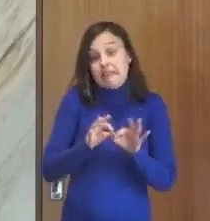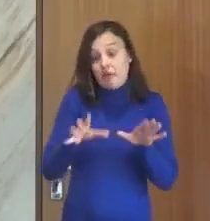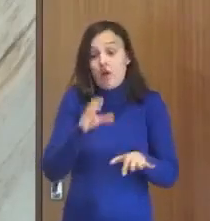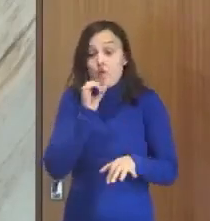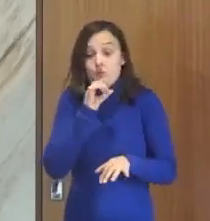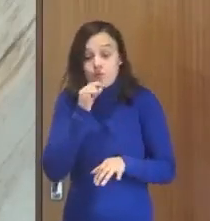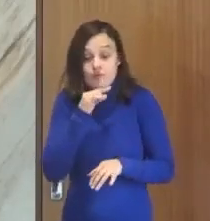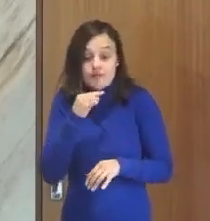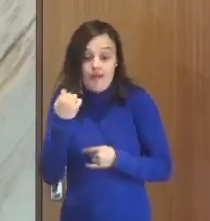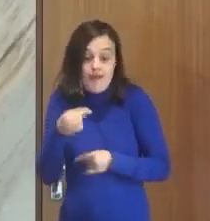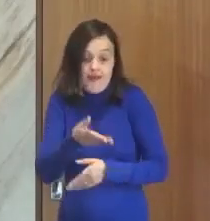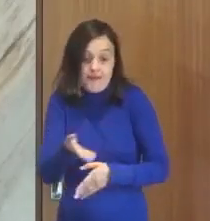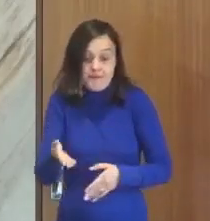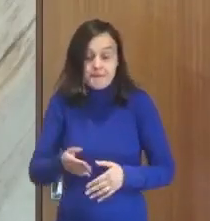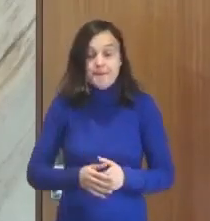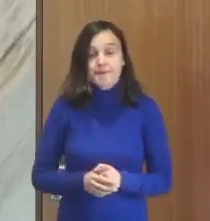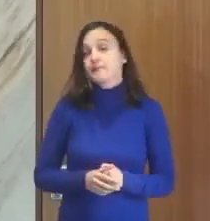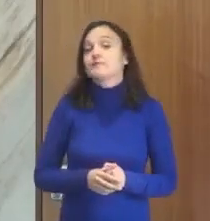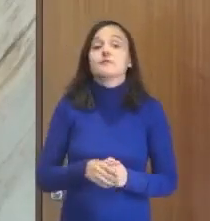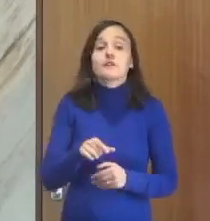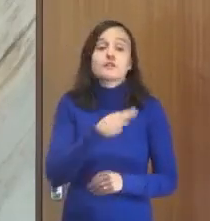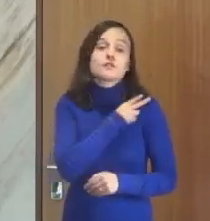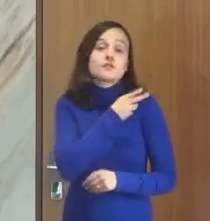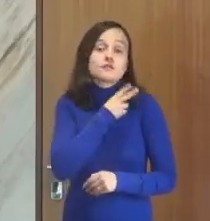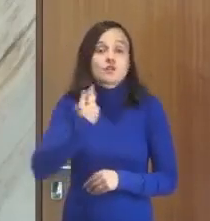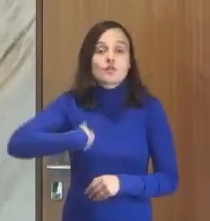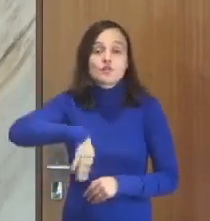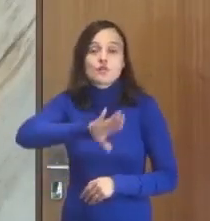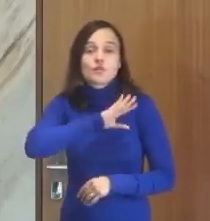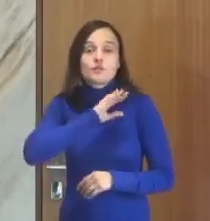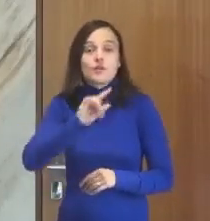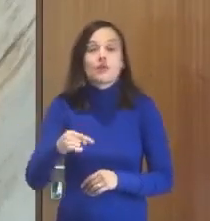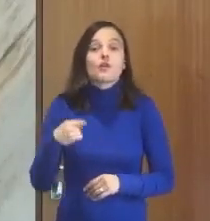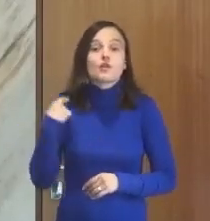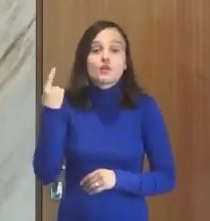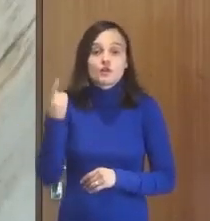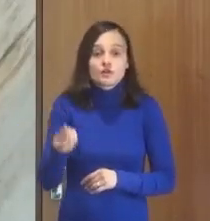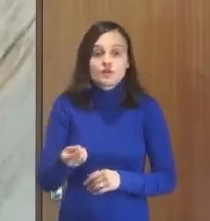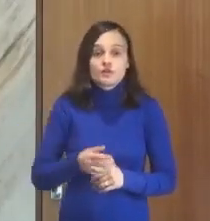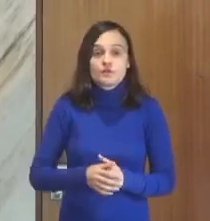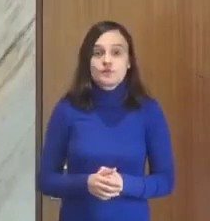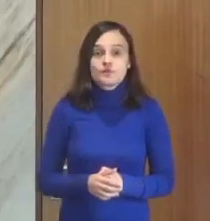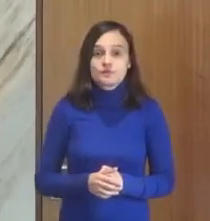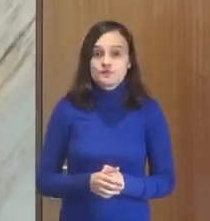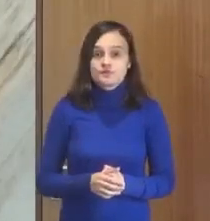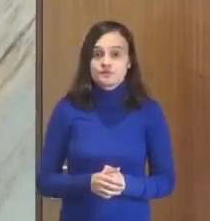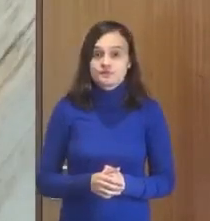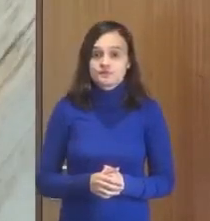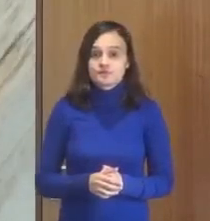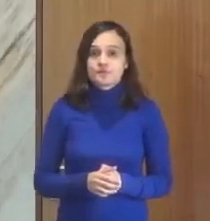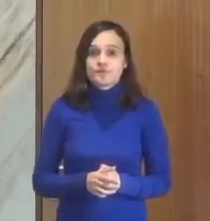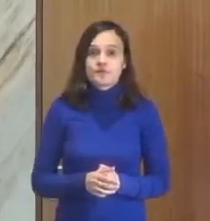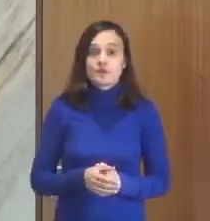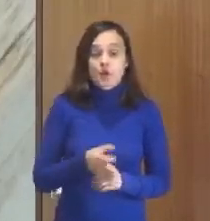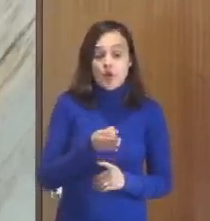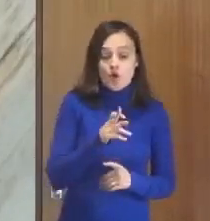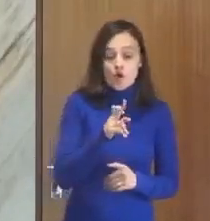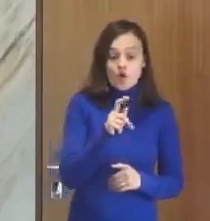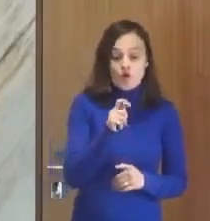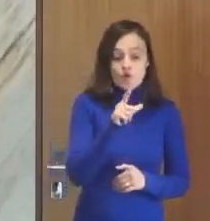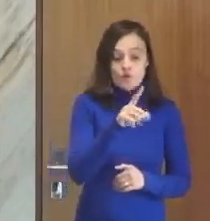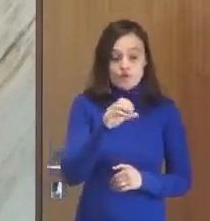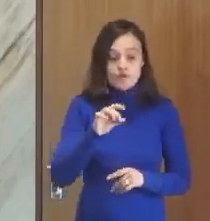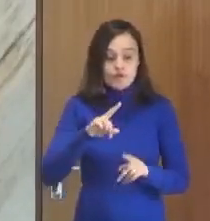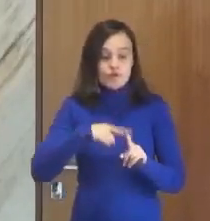de referir, a Príncipes, pela Universidade de Coimbra. Depois só torna a ir ao prelo em